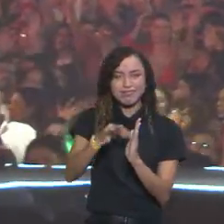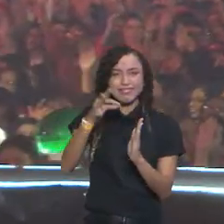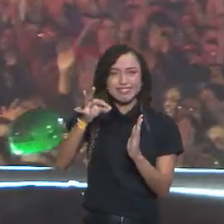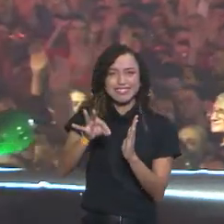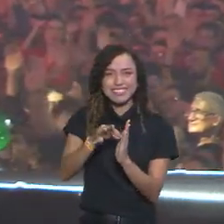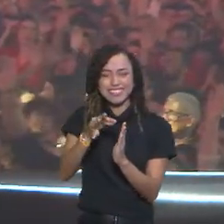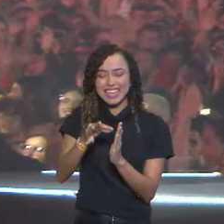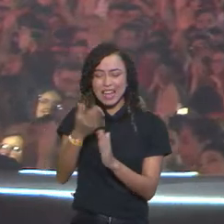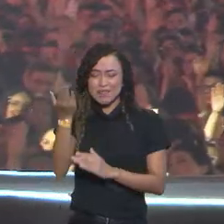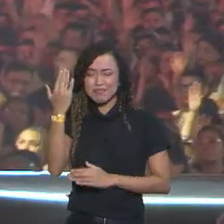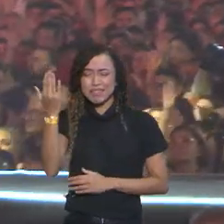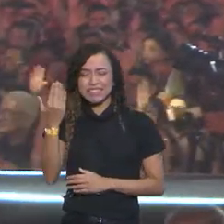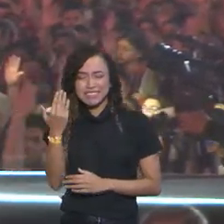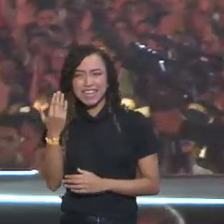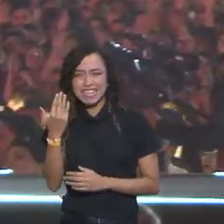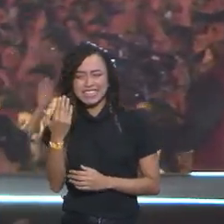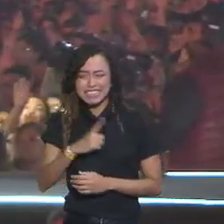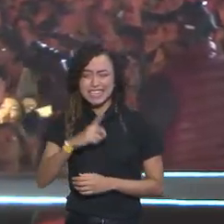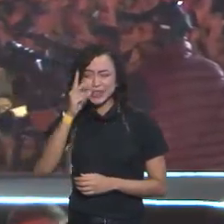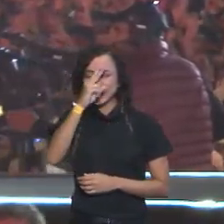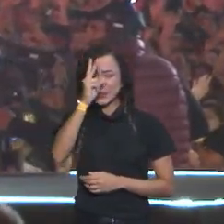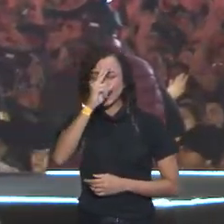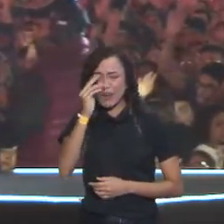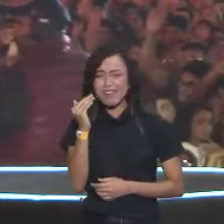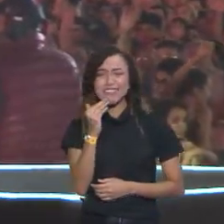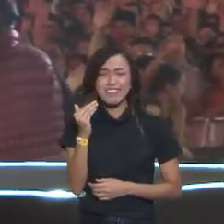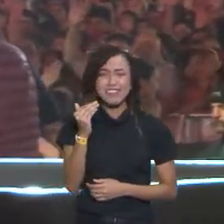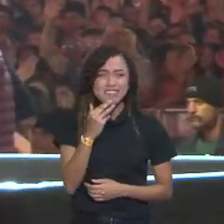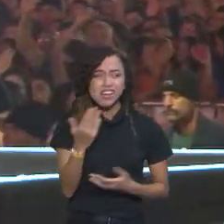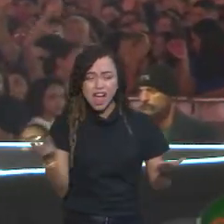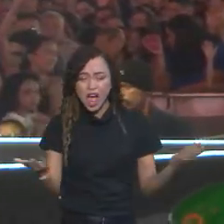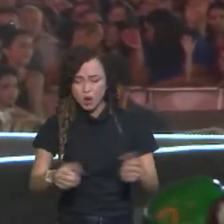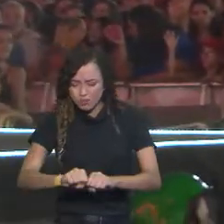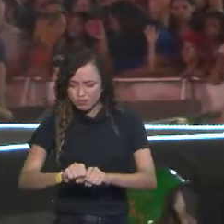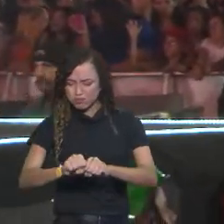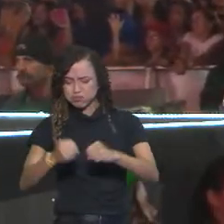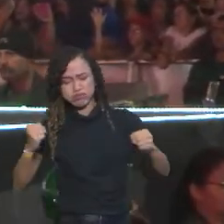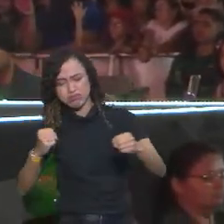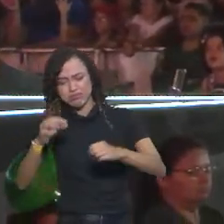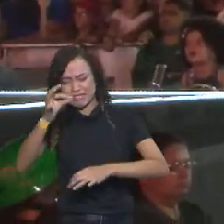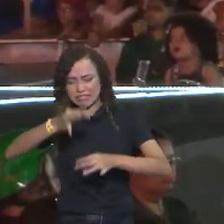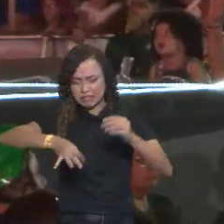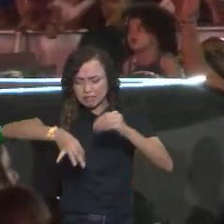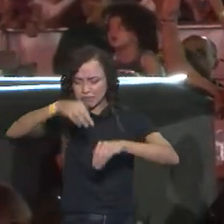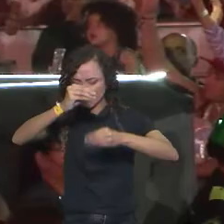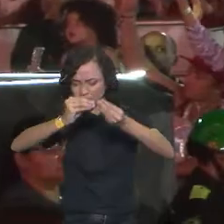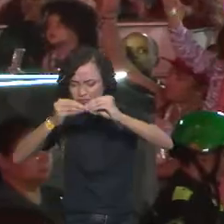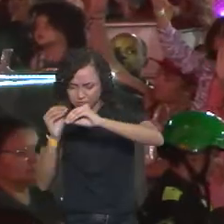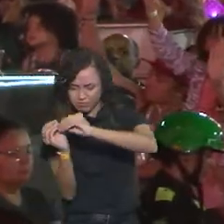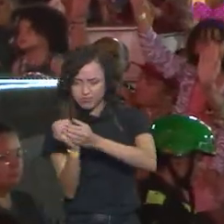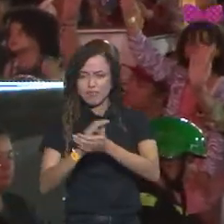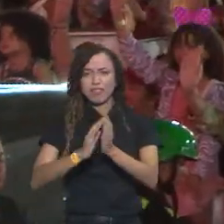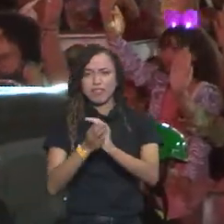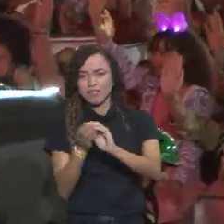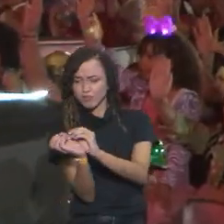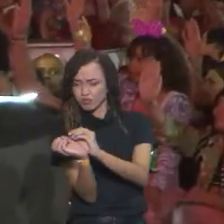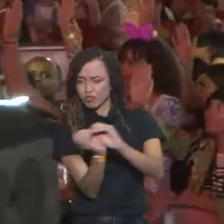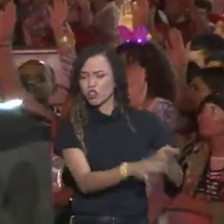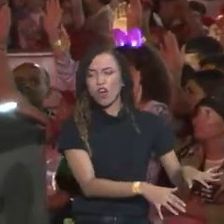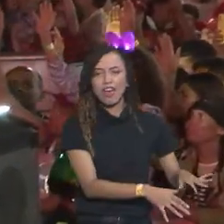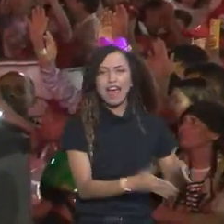Deus essa história está sendo rasgada agora está sendo escrita Começando a escrever Deus está começando